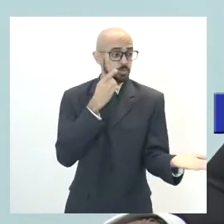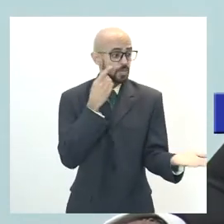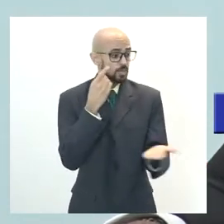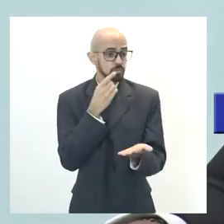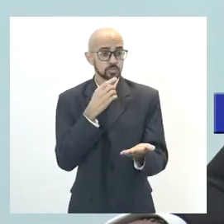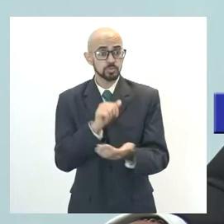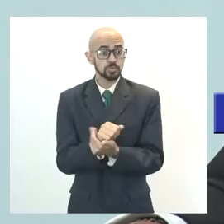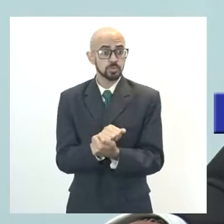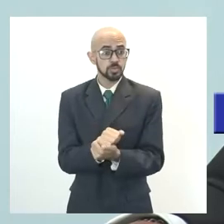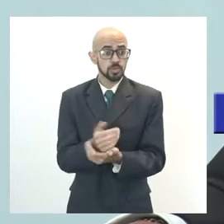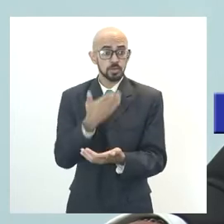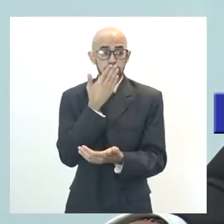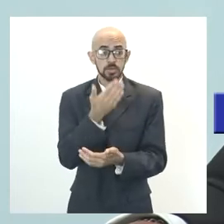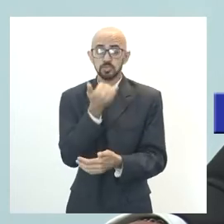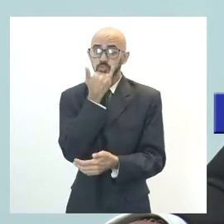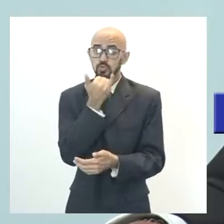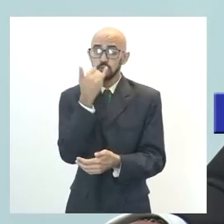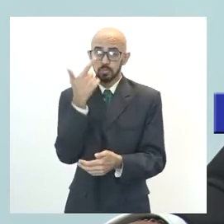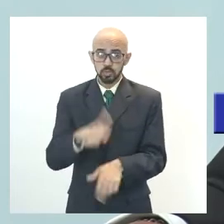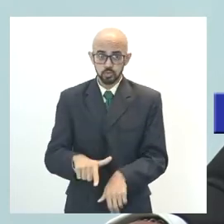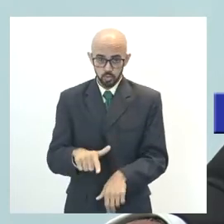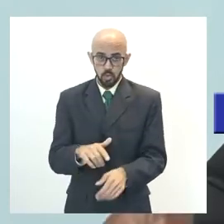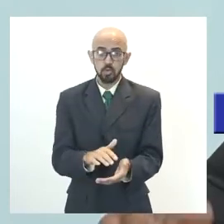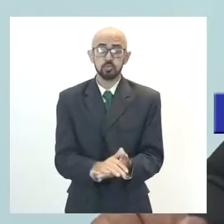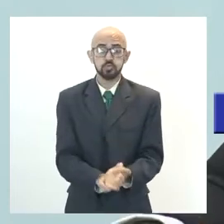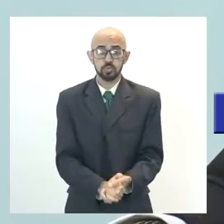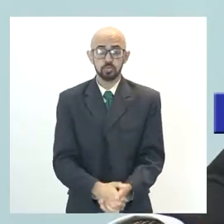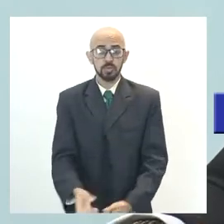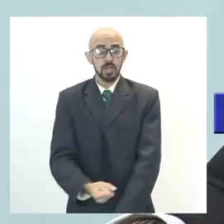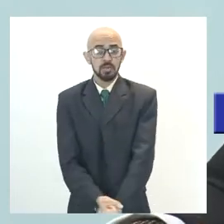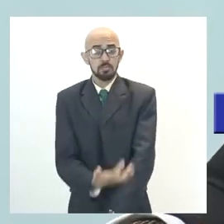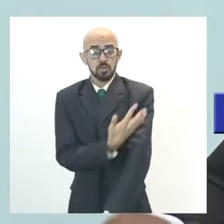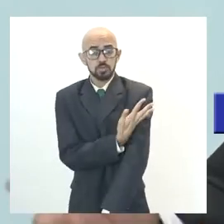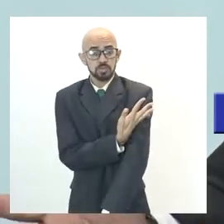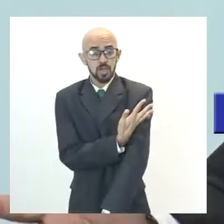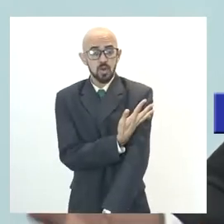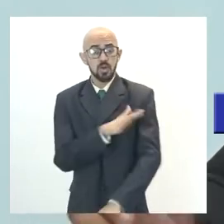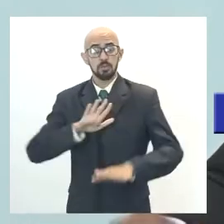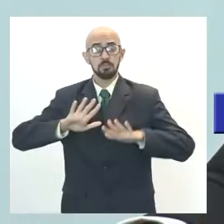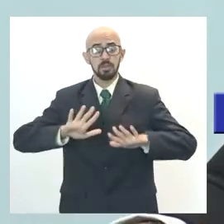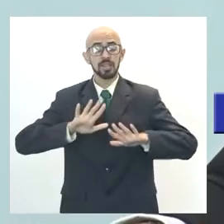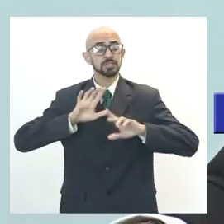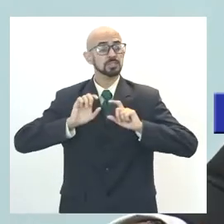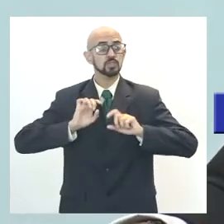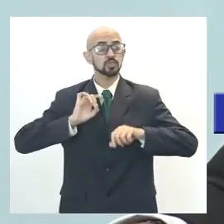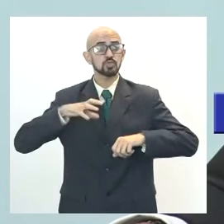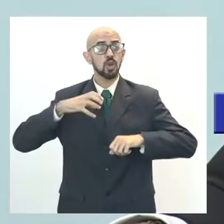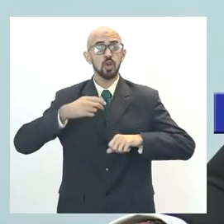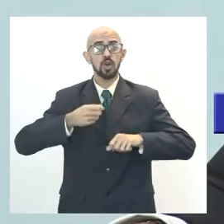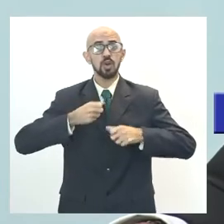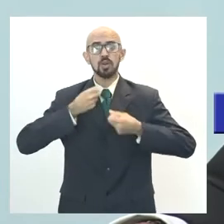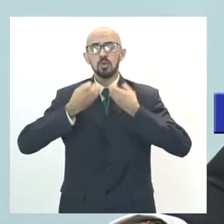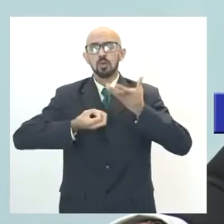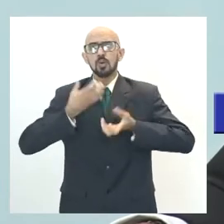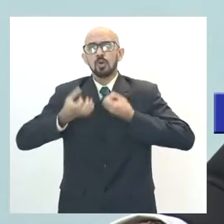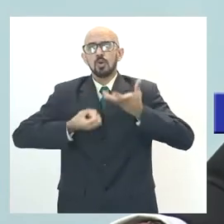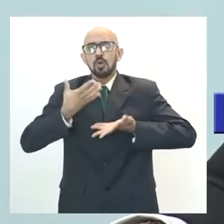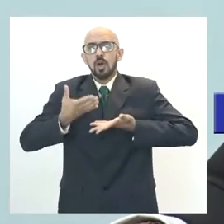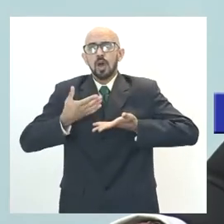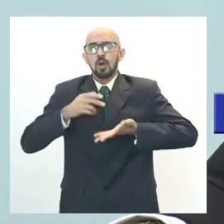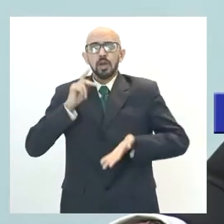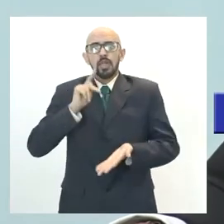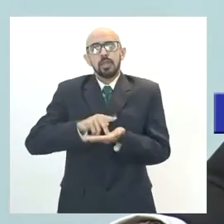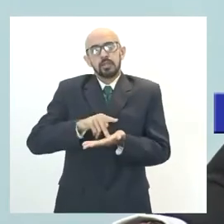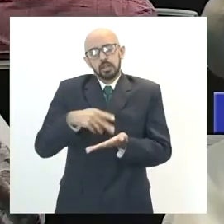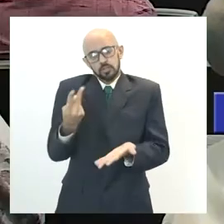novamente desculpas senhores pela pela emoção que me tomou Mas eu só passei para vocês a realidade do que nós vivemos